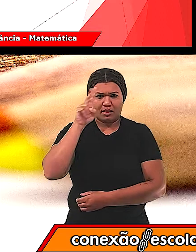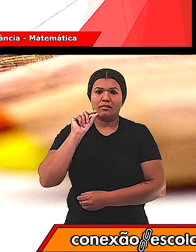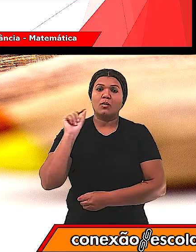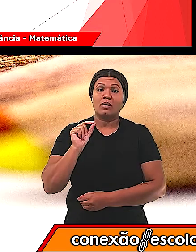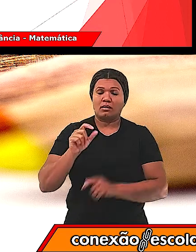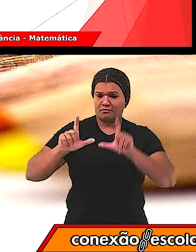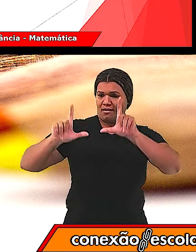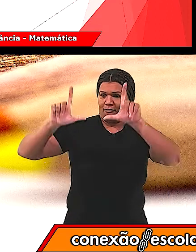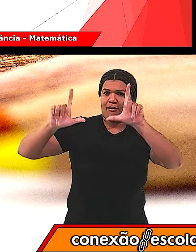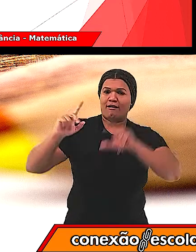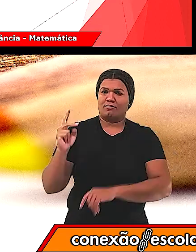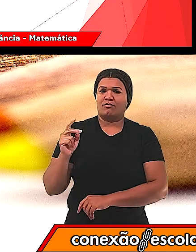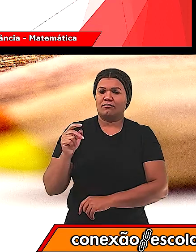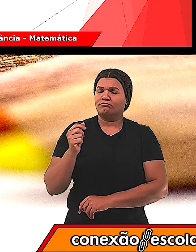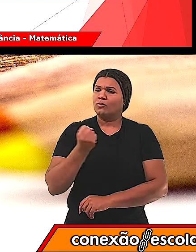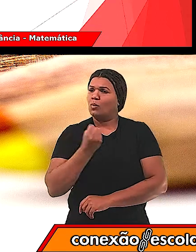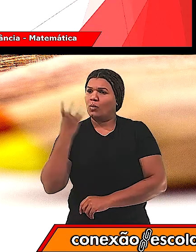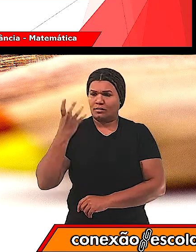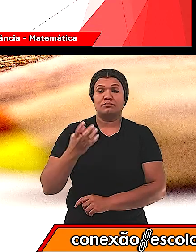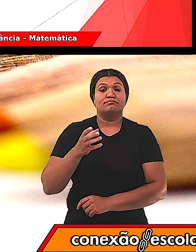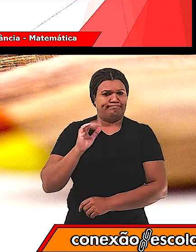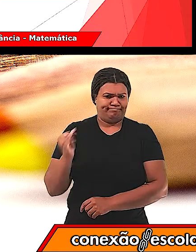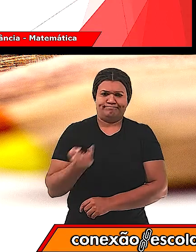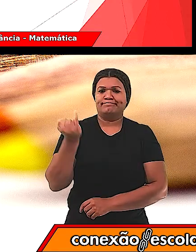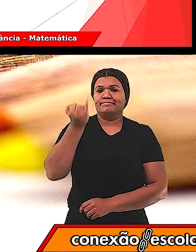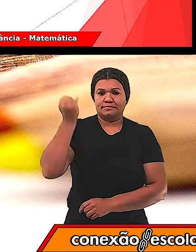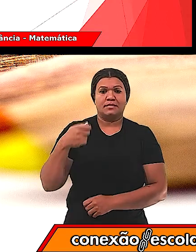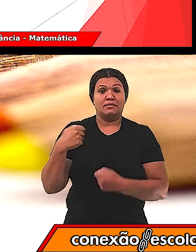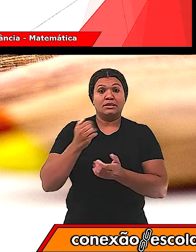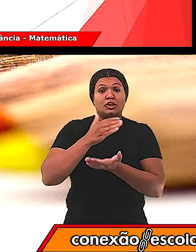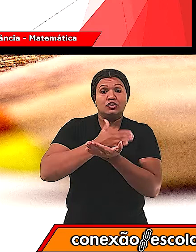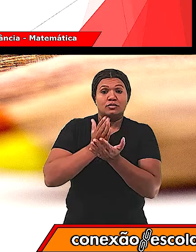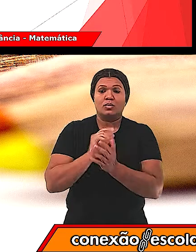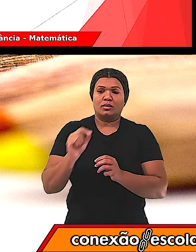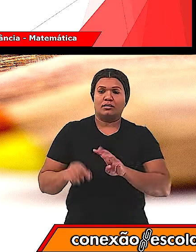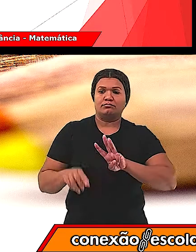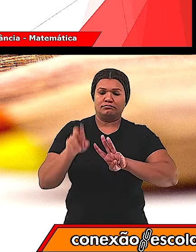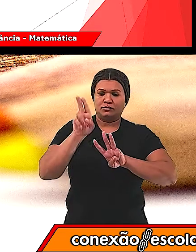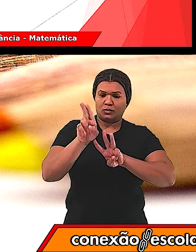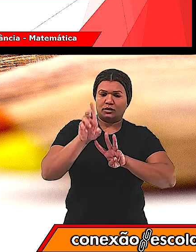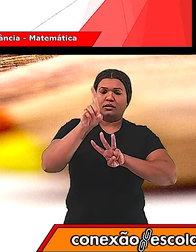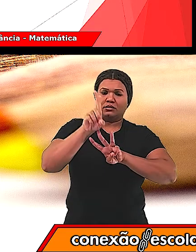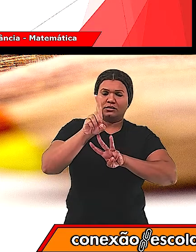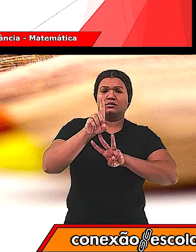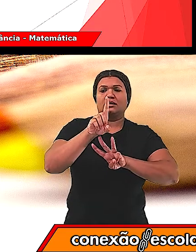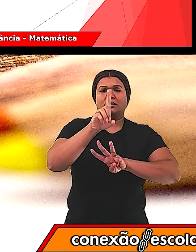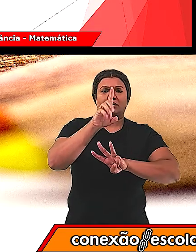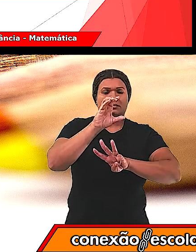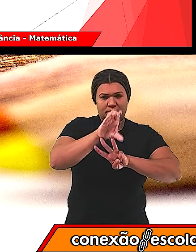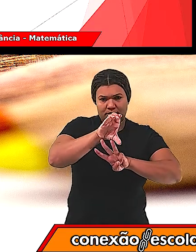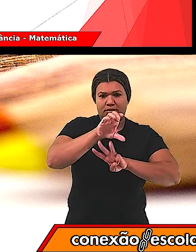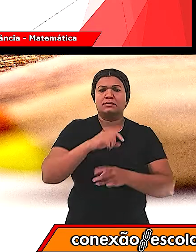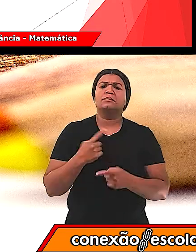valores? Ele é essencial. Lá vai ser dividido unidade, dezena e centena. Para quê? Porque